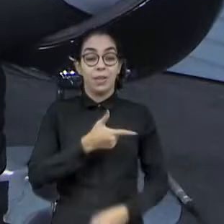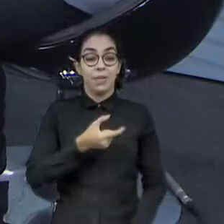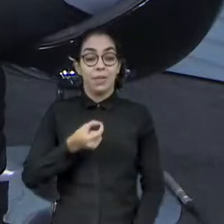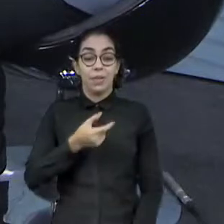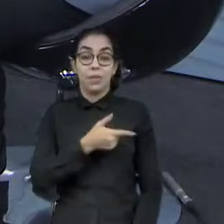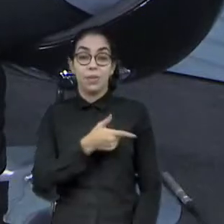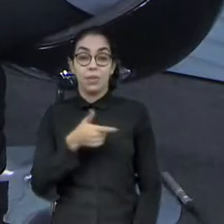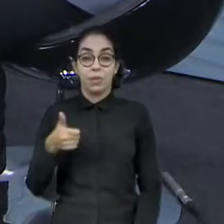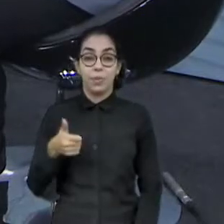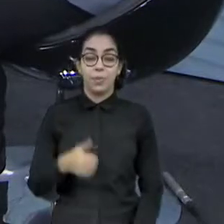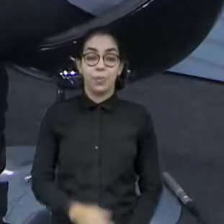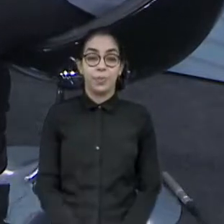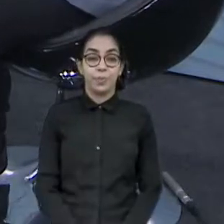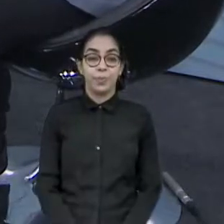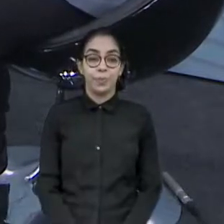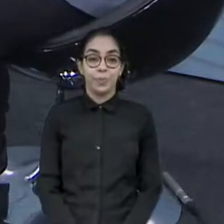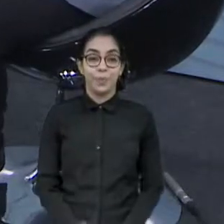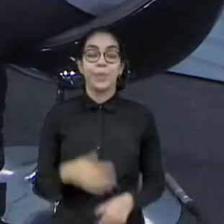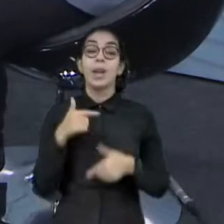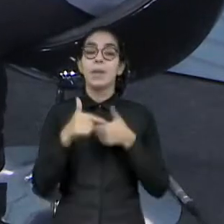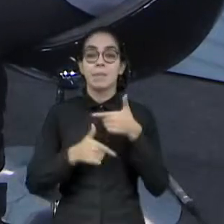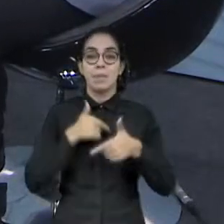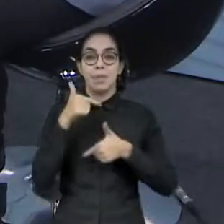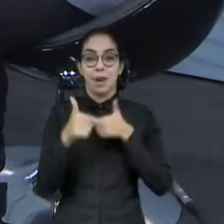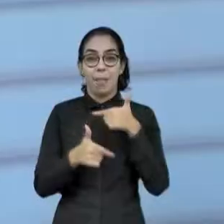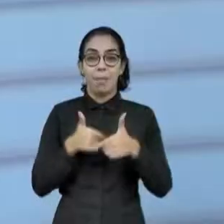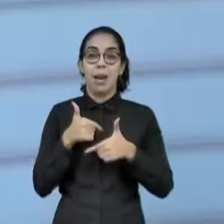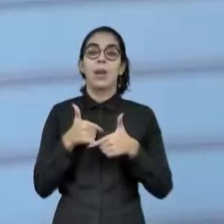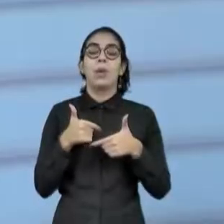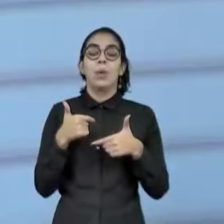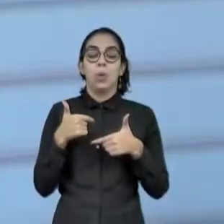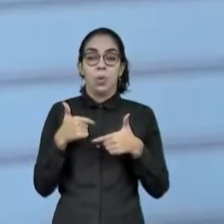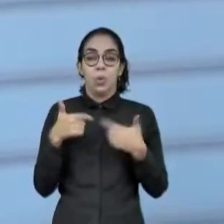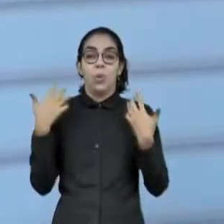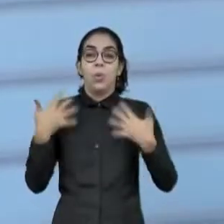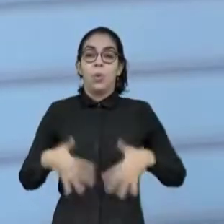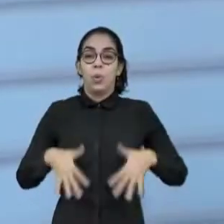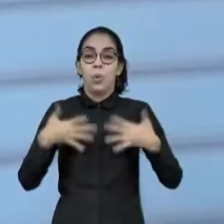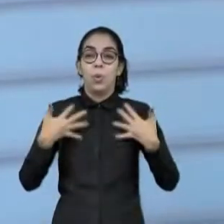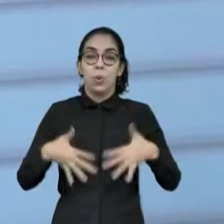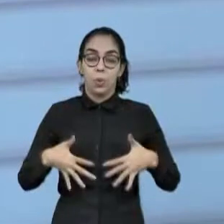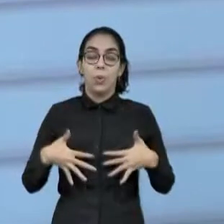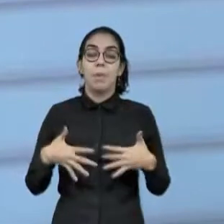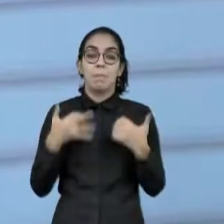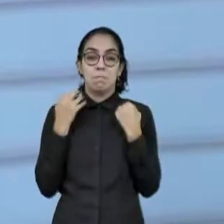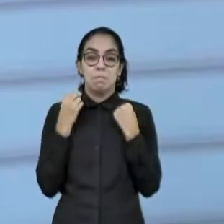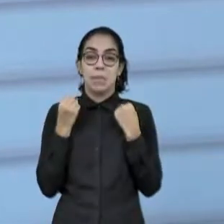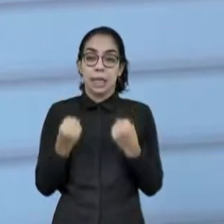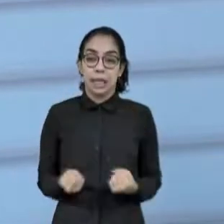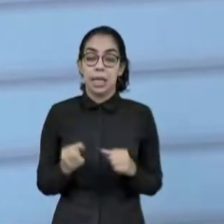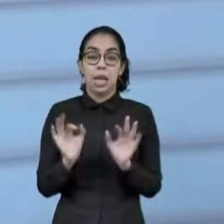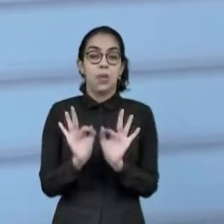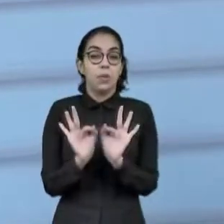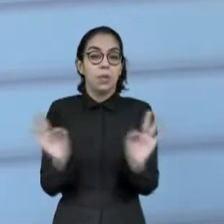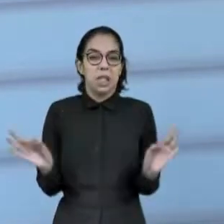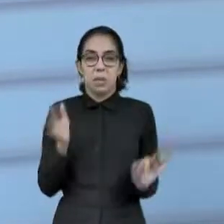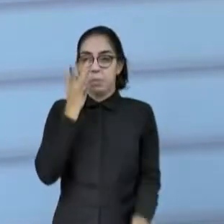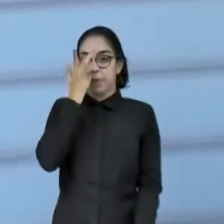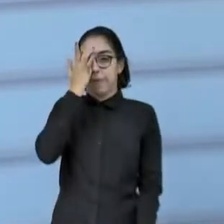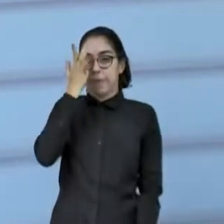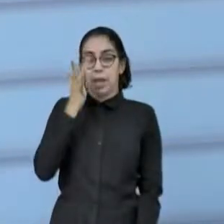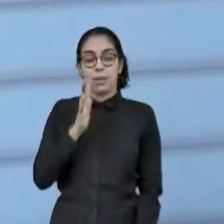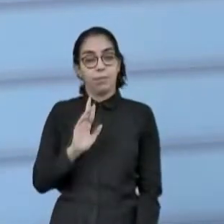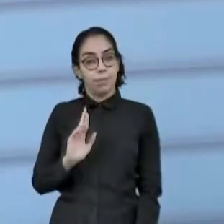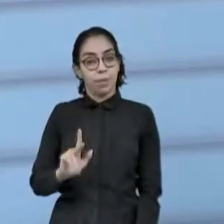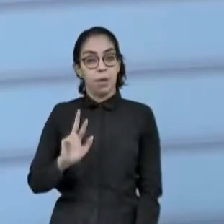um trabalho muito árduo, assim, trabalhar com direitos humanos, violações de direitos humanos, né? Não é simples, não é fácil, mas, ao mesmo